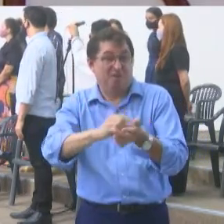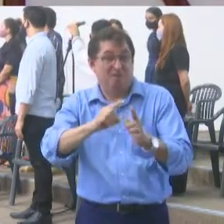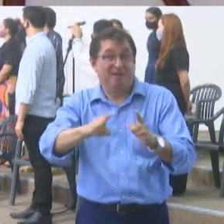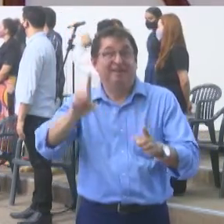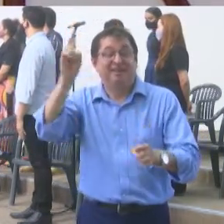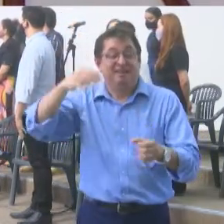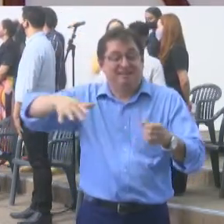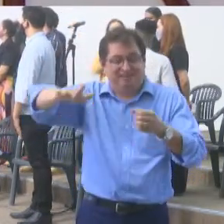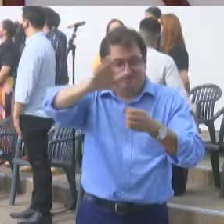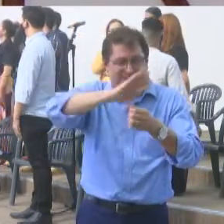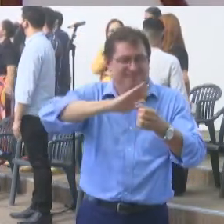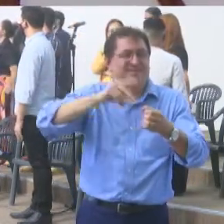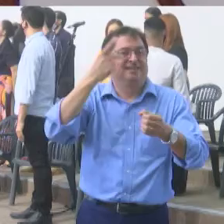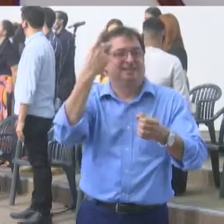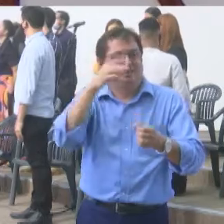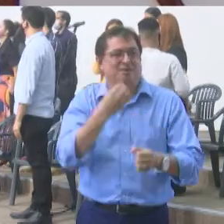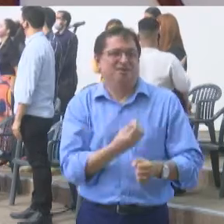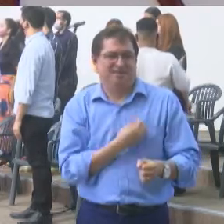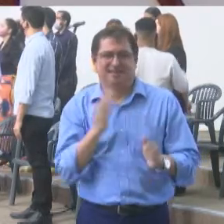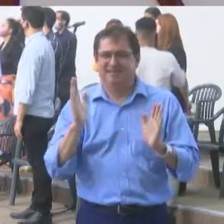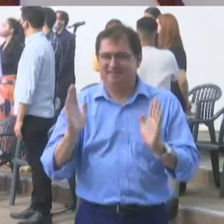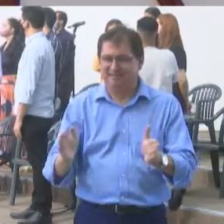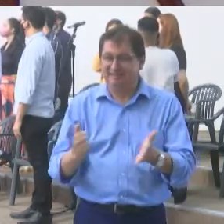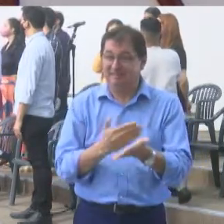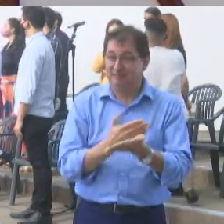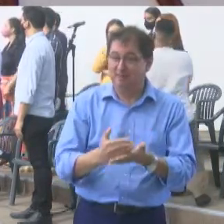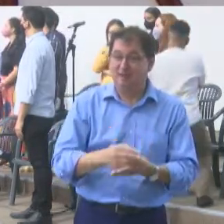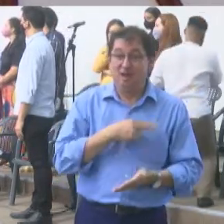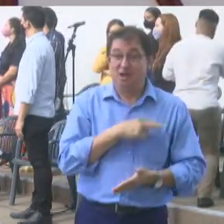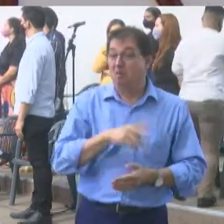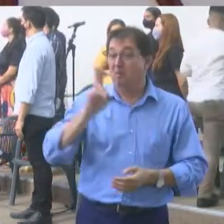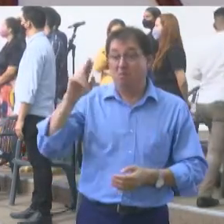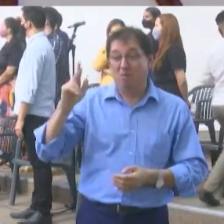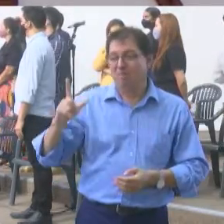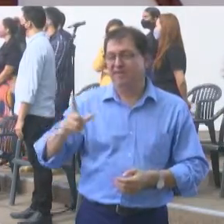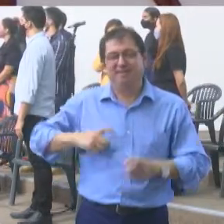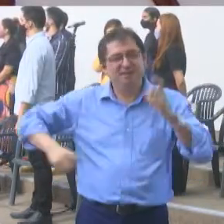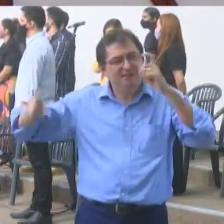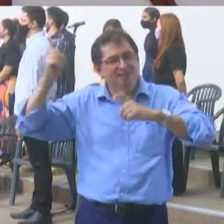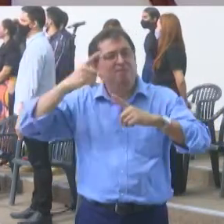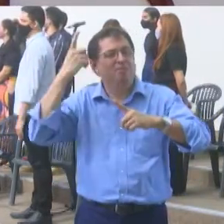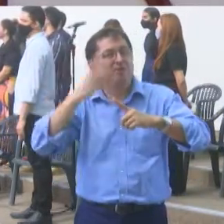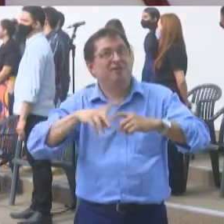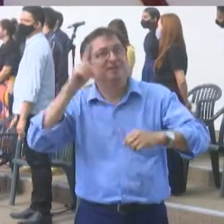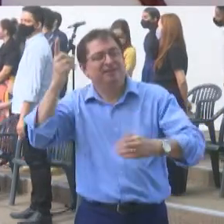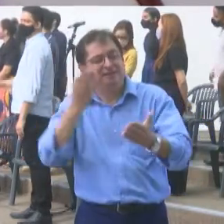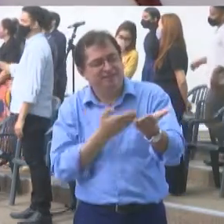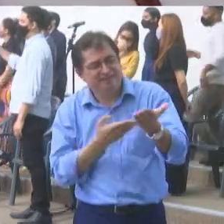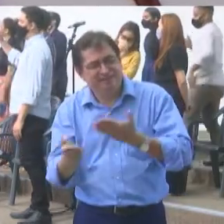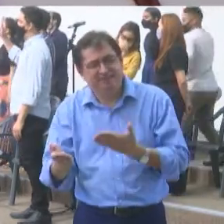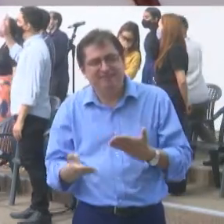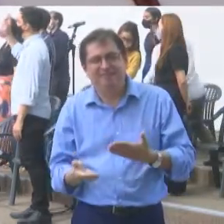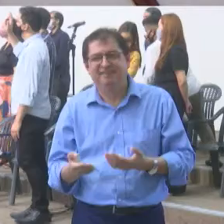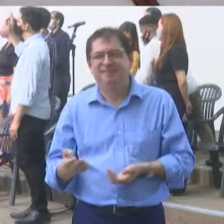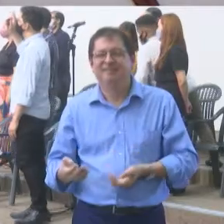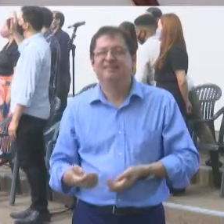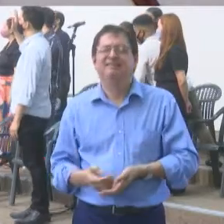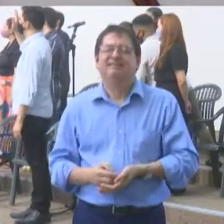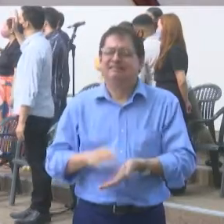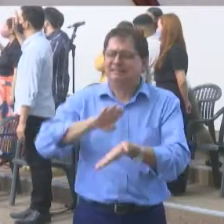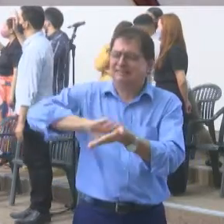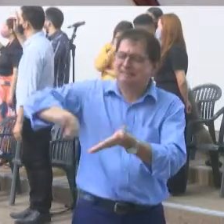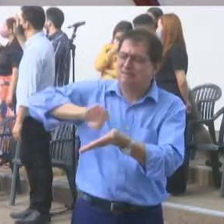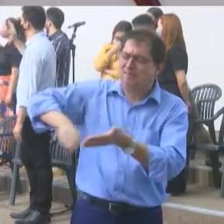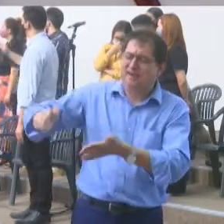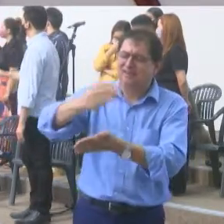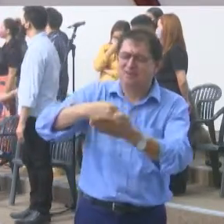morar, não tinha como se alimentar. Daqui para frente, Noemi nunca mais teve que se preocupar, porque o Deus que nós servimos é o Deus que te tira da falta e te